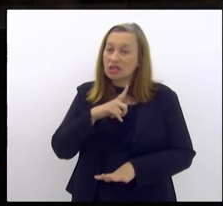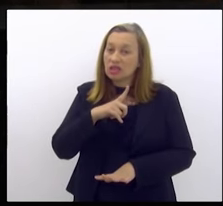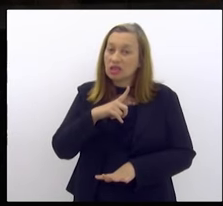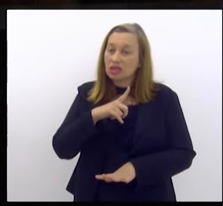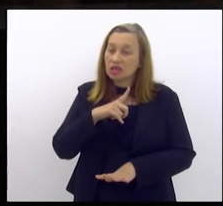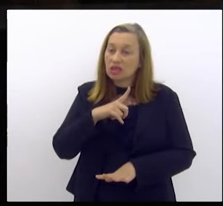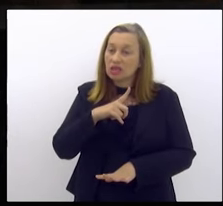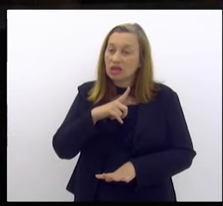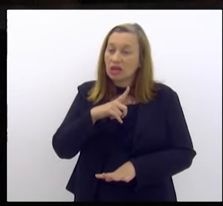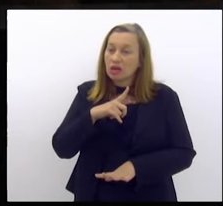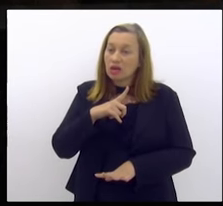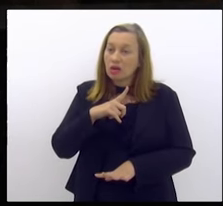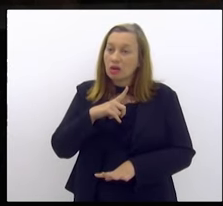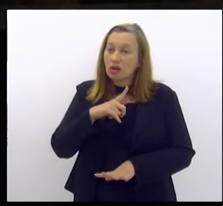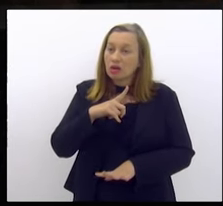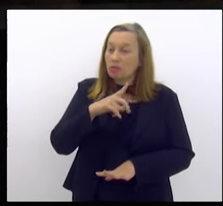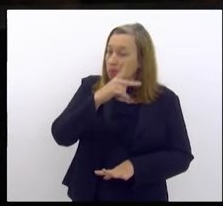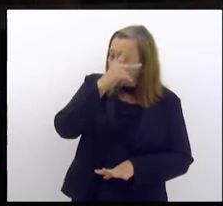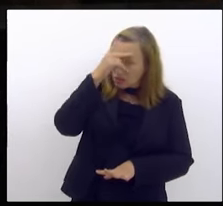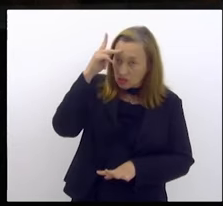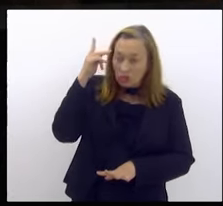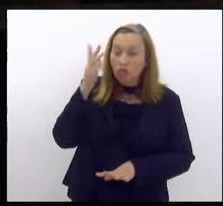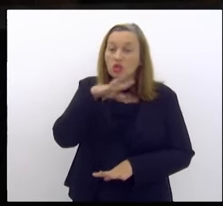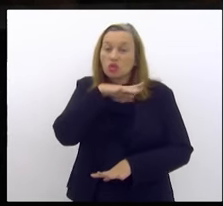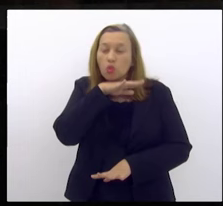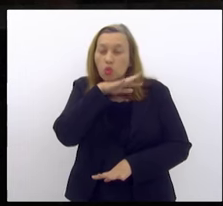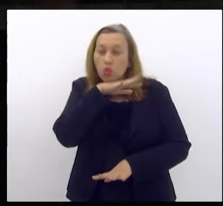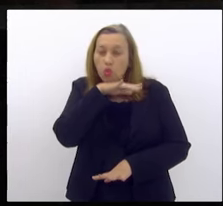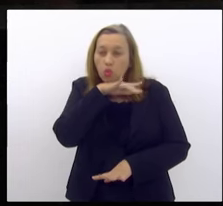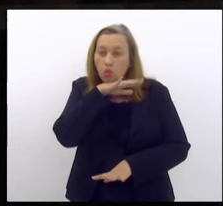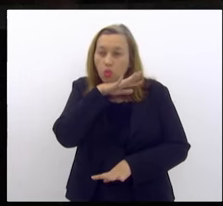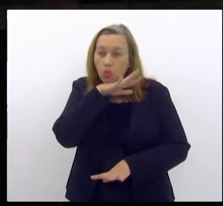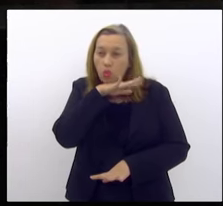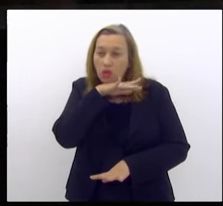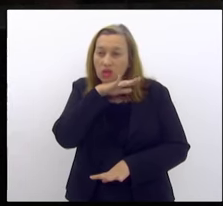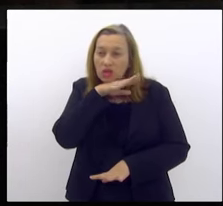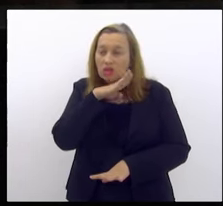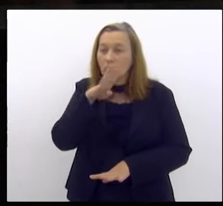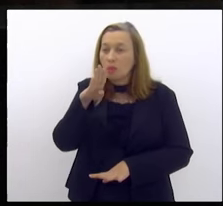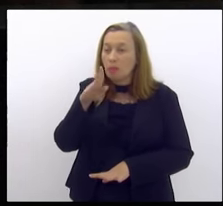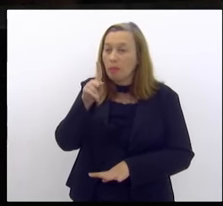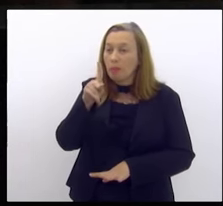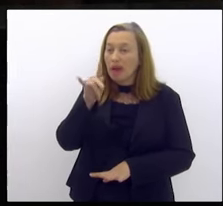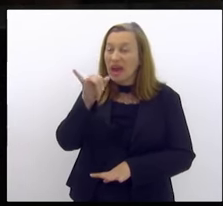do Palácio. Não tem diabo nenhum lá, não, deputado Jari.